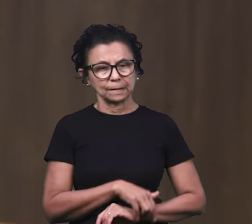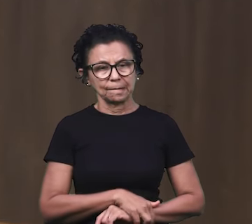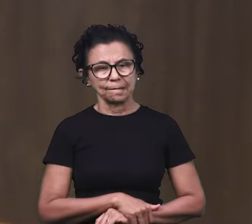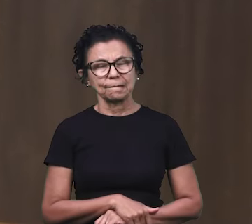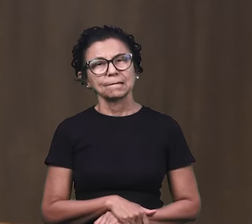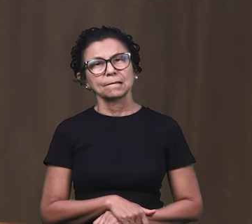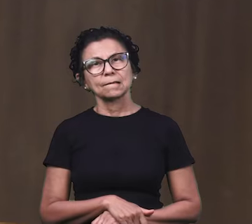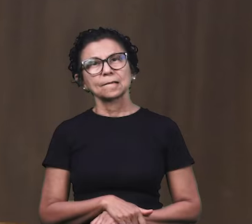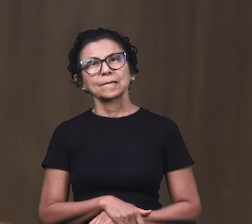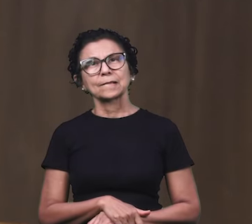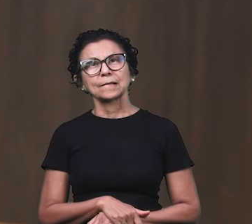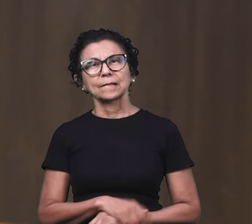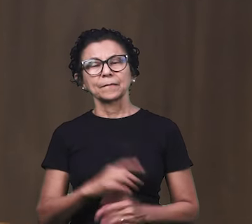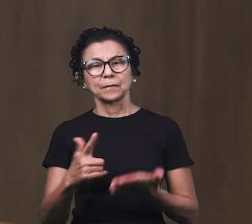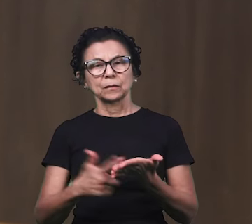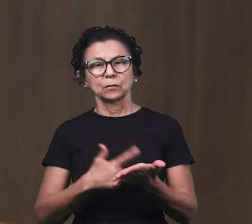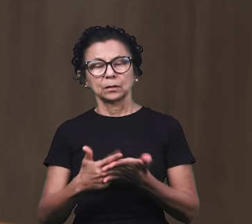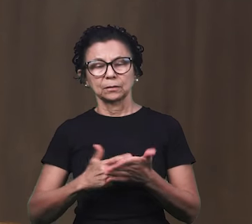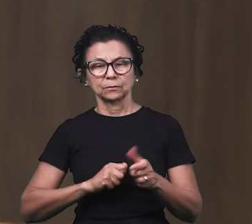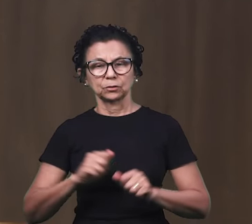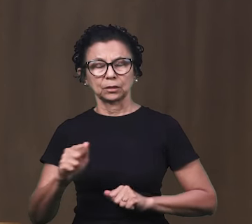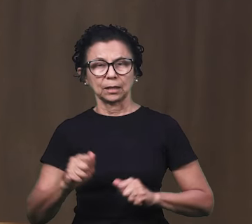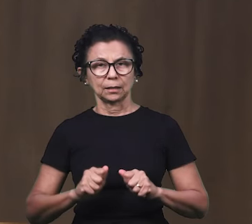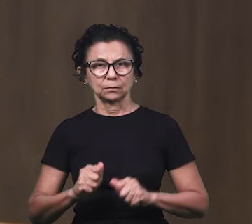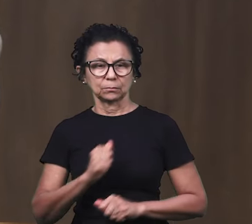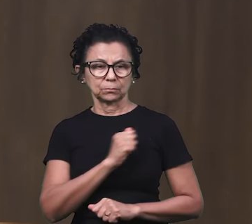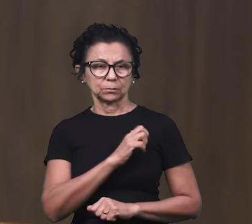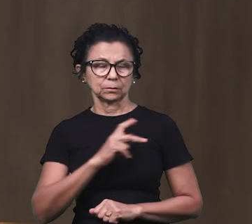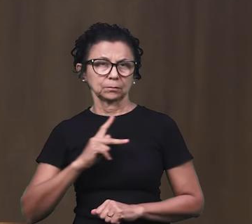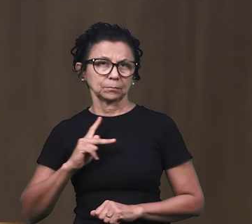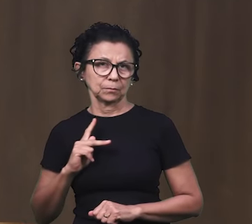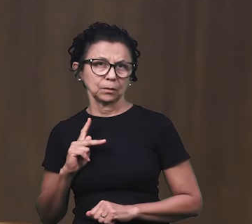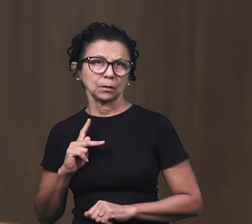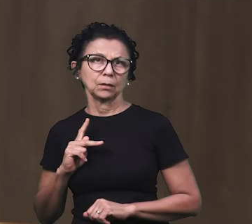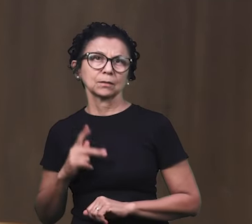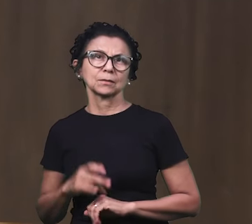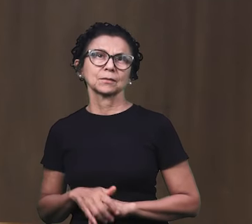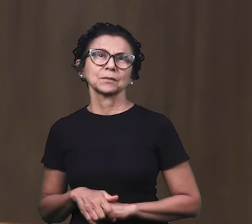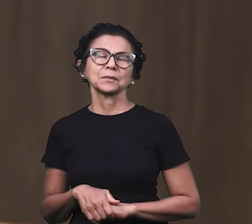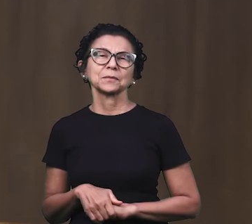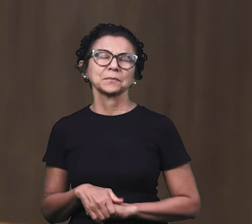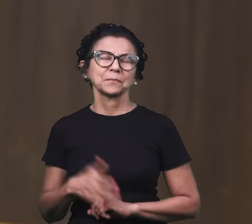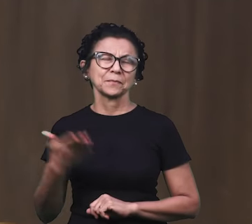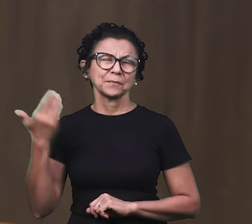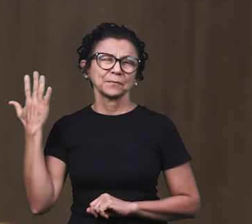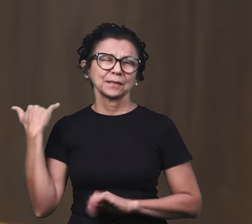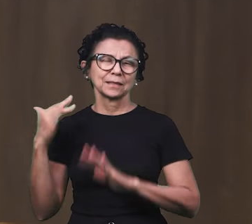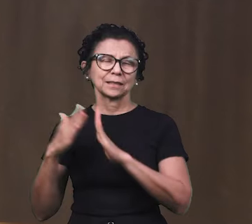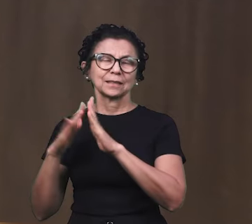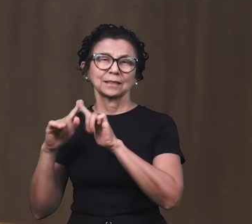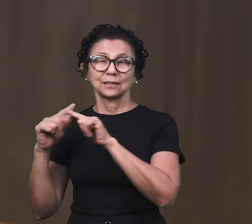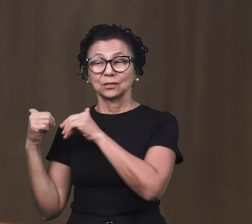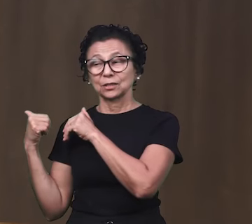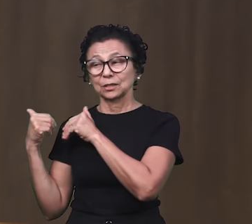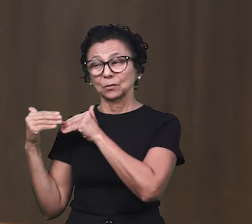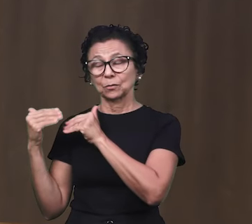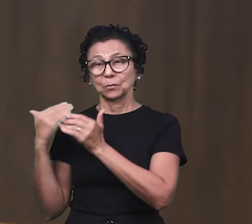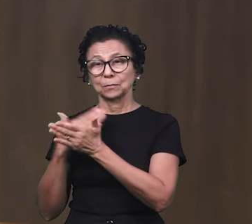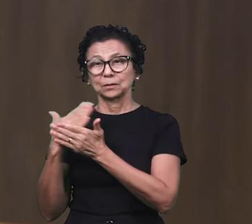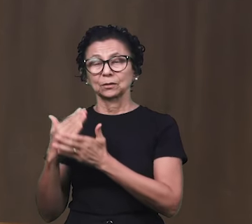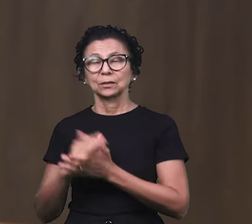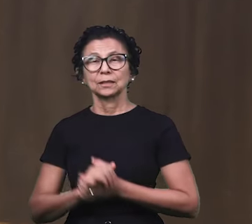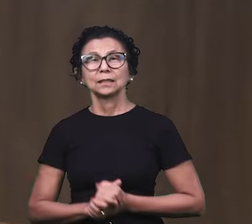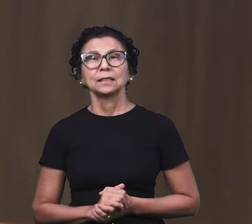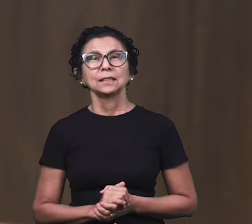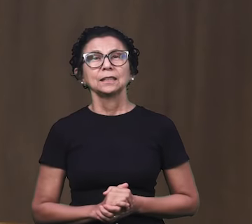que o livro de Atos dos Apóstolos, no passado, na igreja primitiva, ele tinha um outro título,